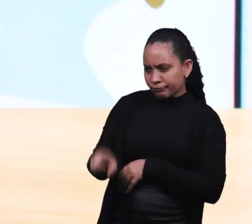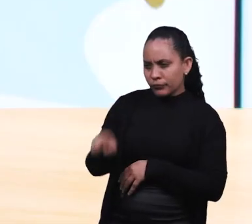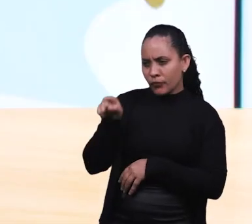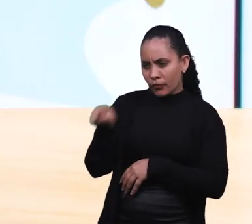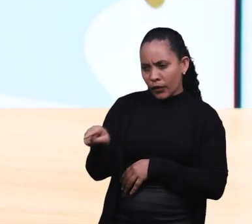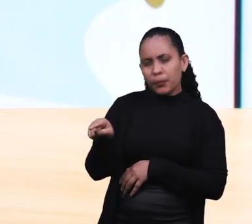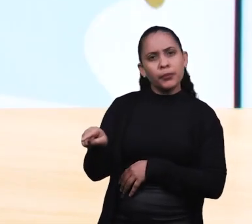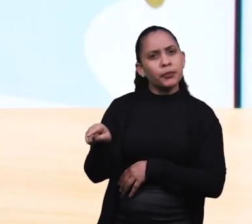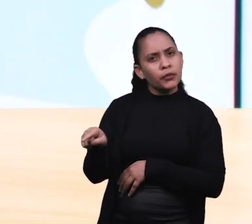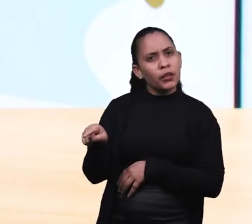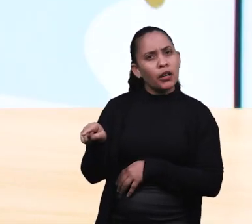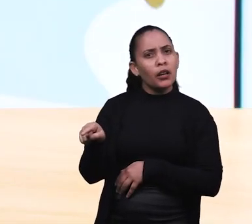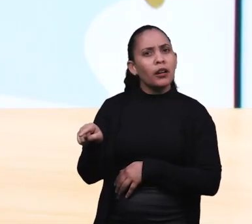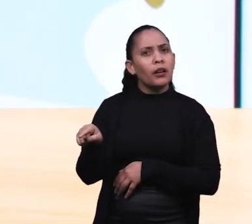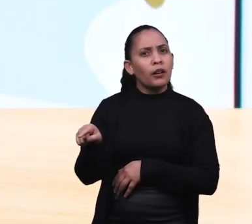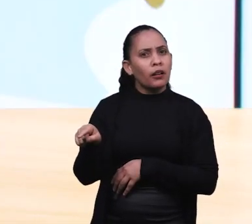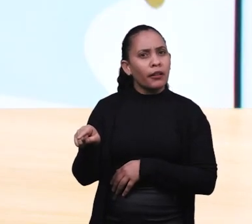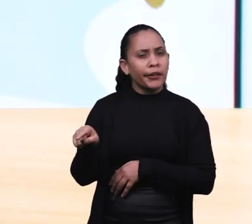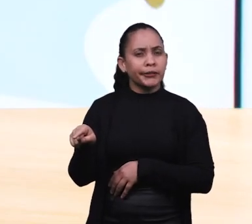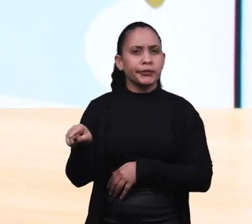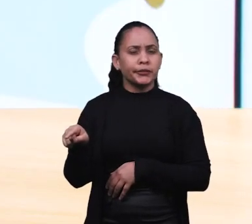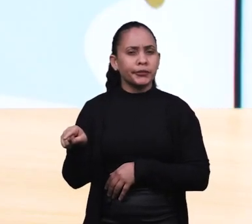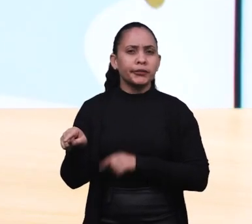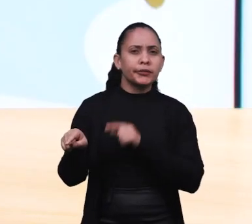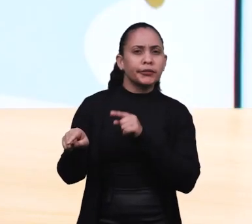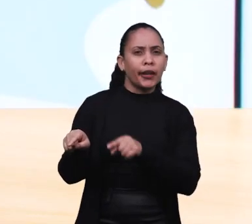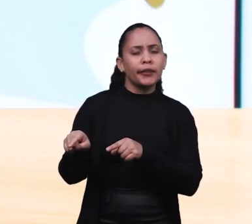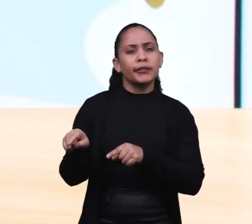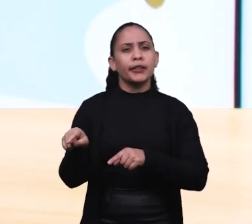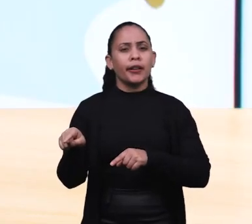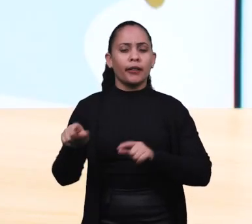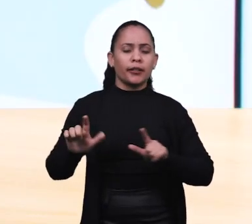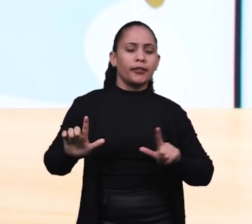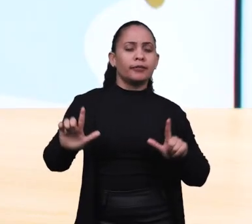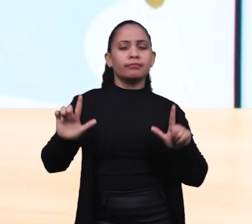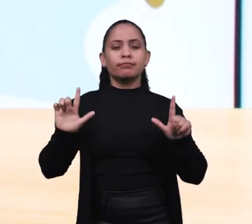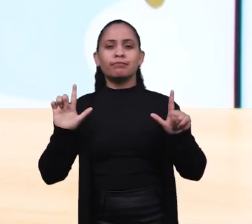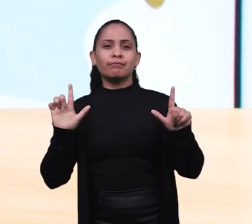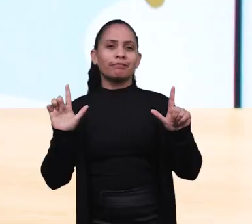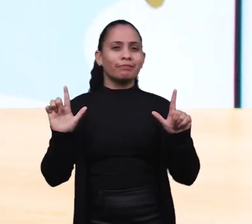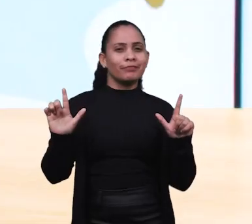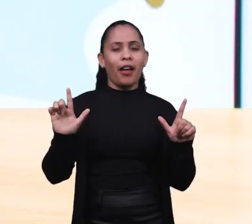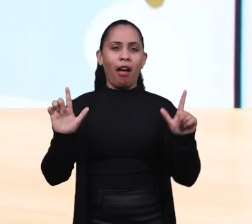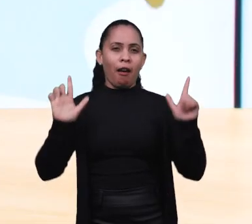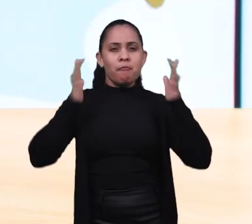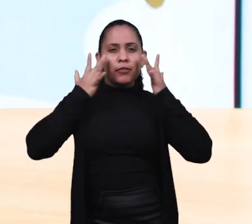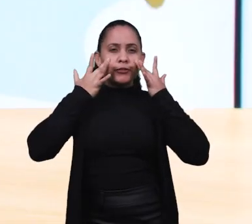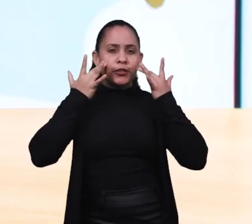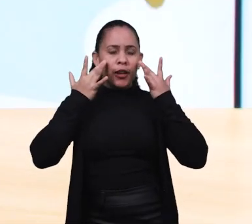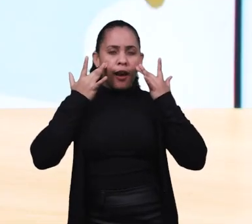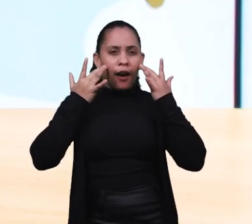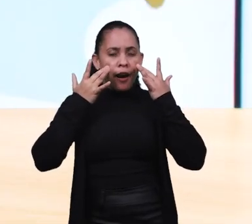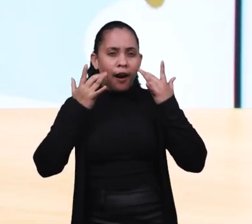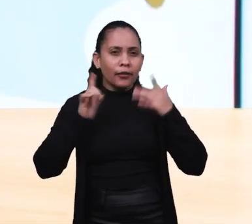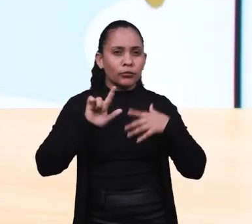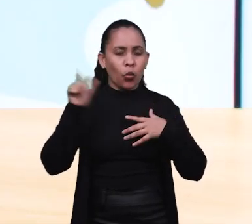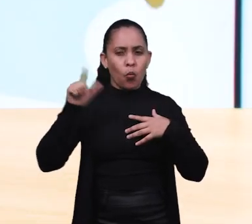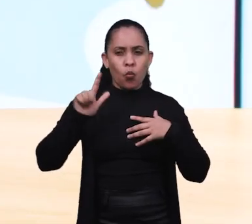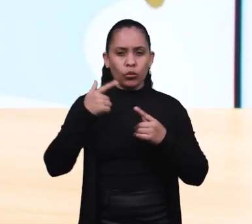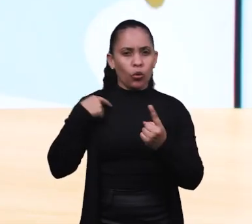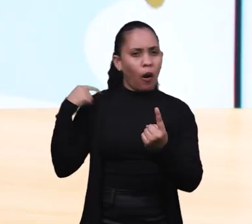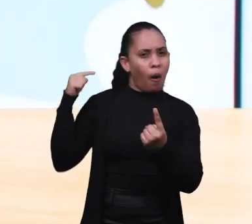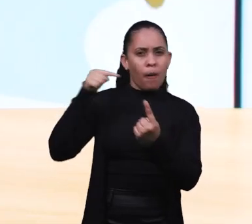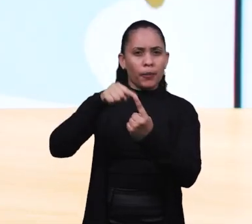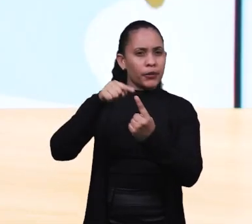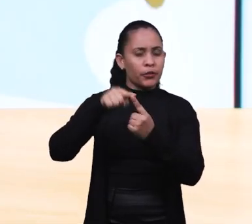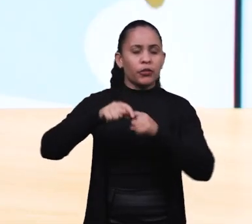pessoa está, de certa forma, performando, está atuando de forma teatral ou com outro objetivo